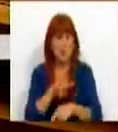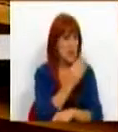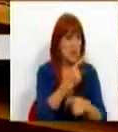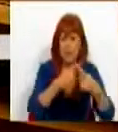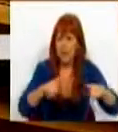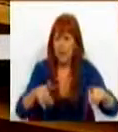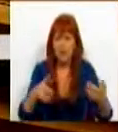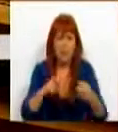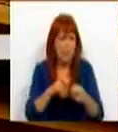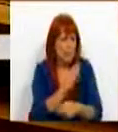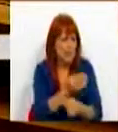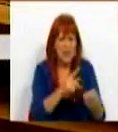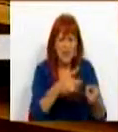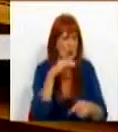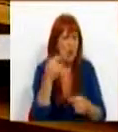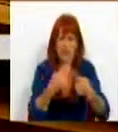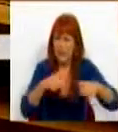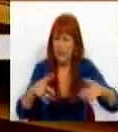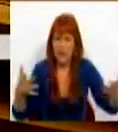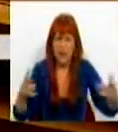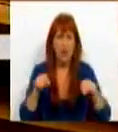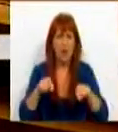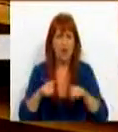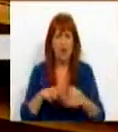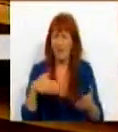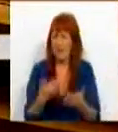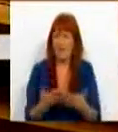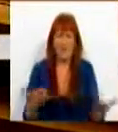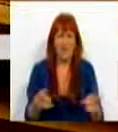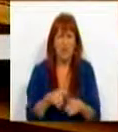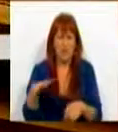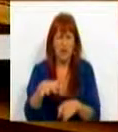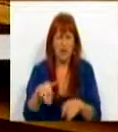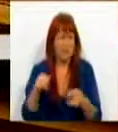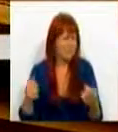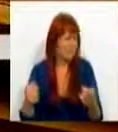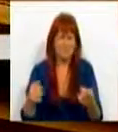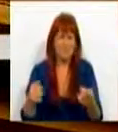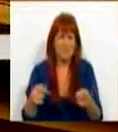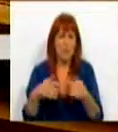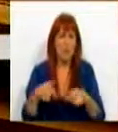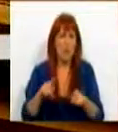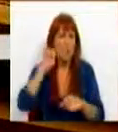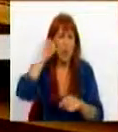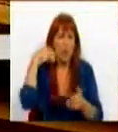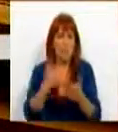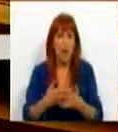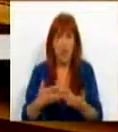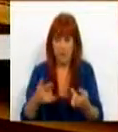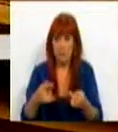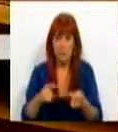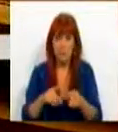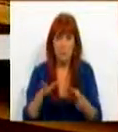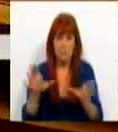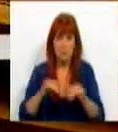são diferentes dos problemas das crianças e dos jovens e isto até acabará por ser uma situação que irá prejudicar e irá,